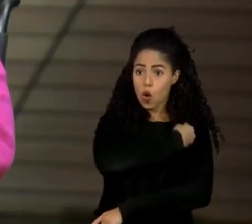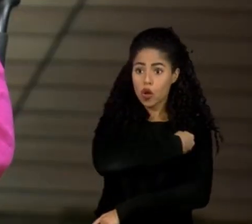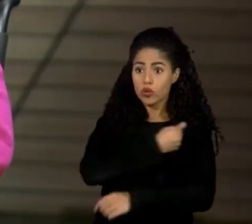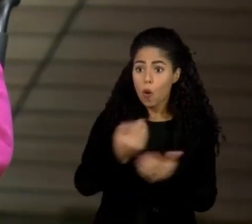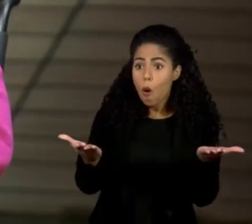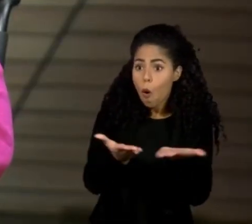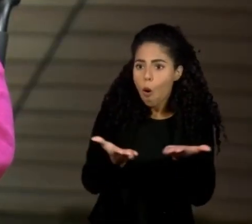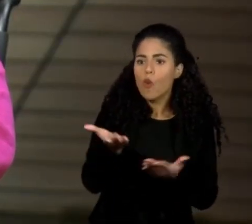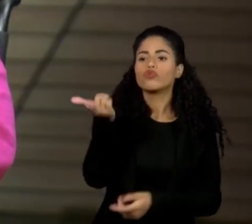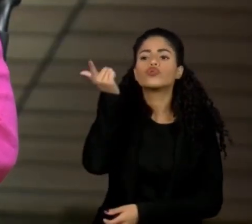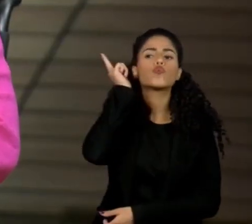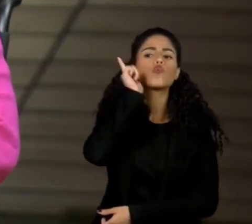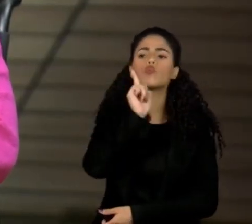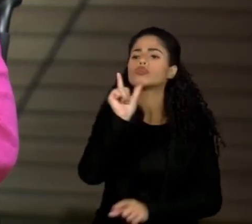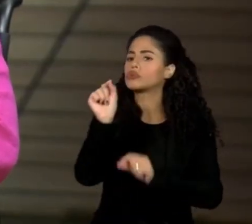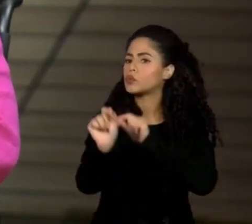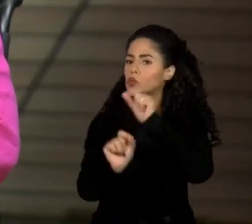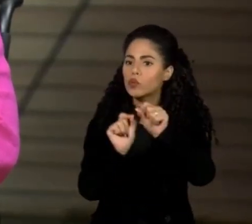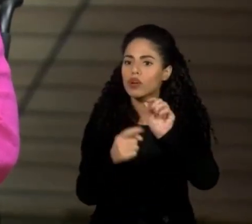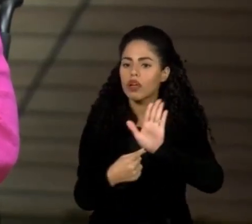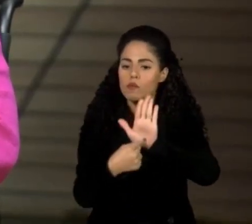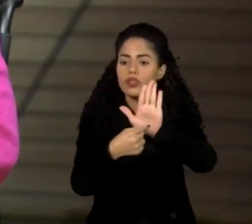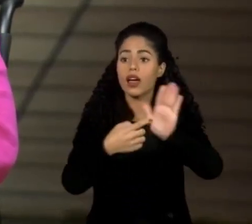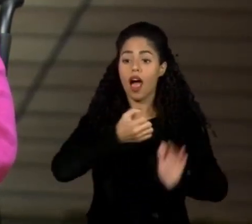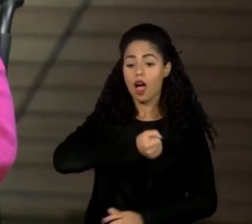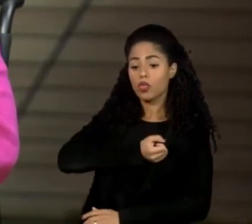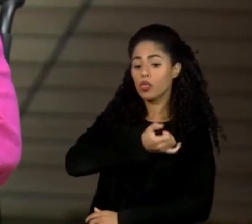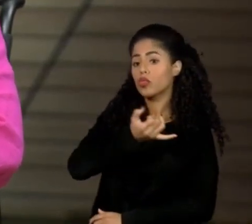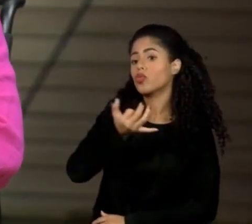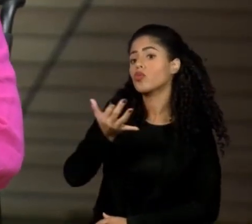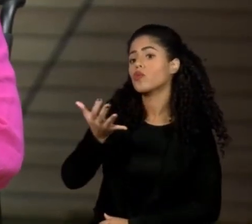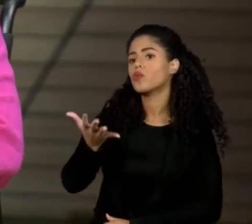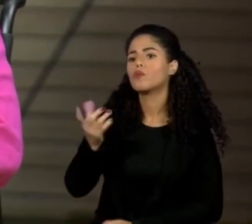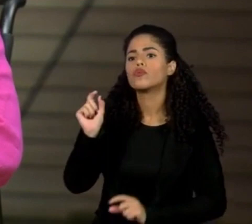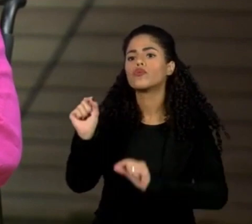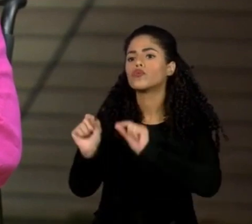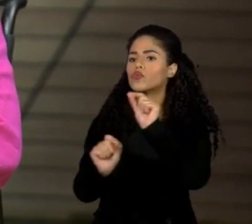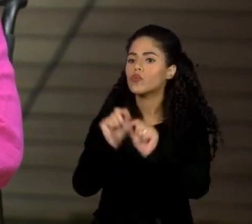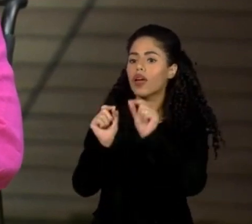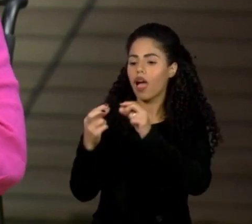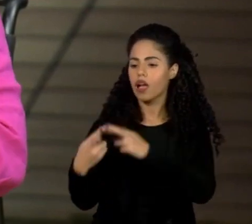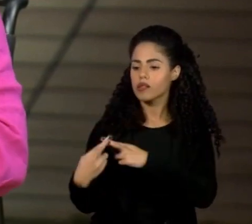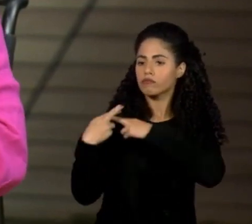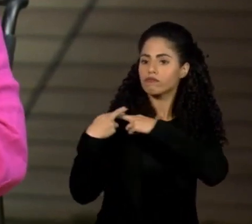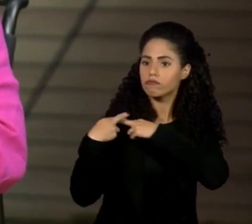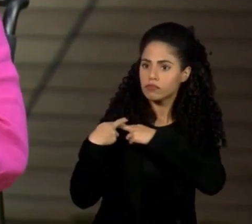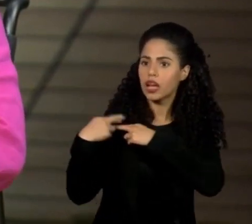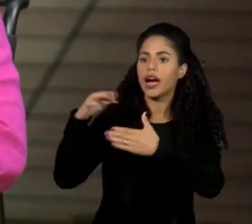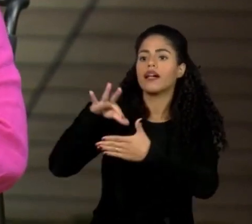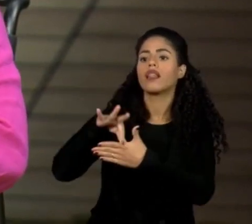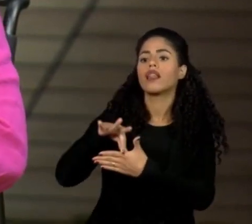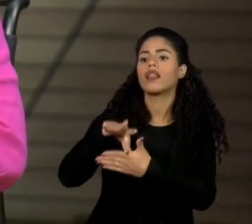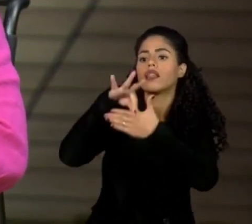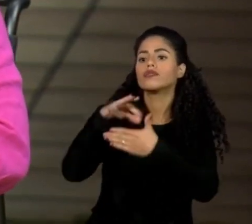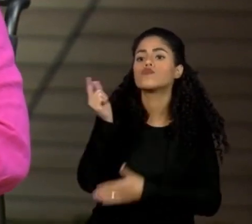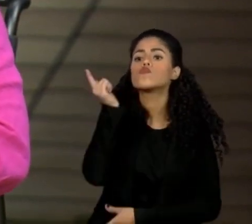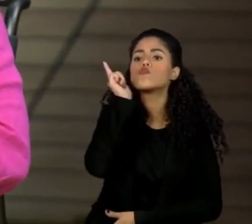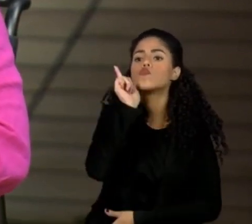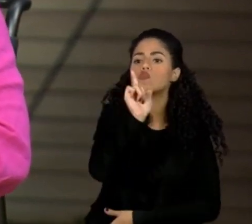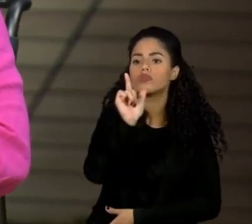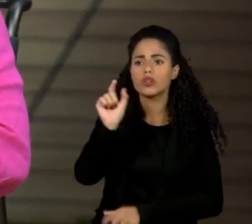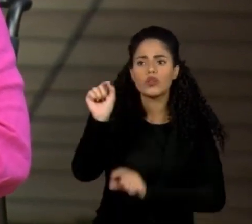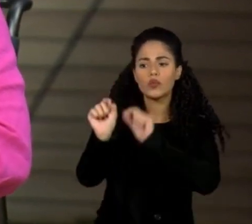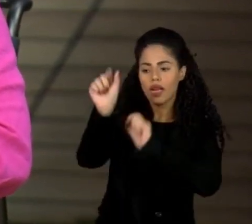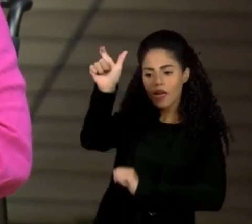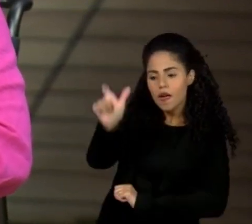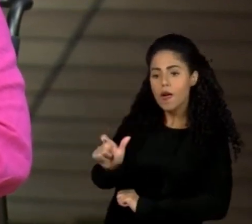já mensurar números importantes de cargos de liderança que estão sendo ocupados pelas